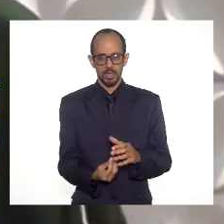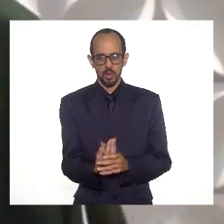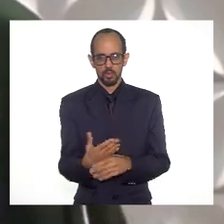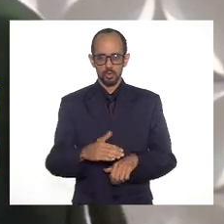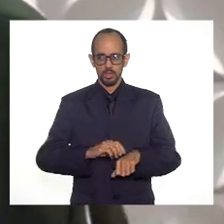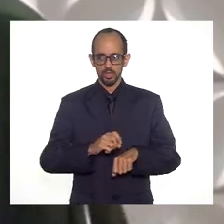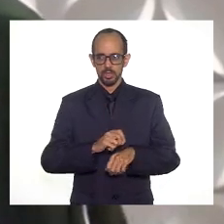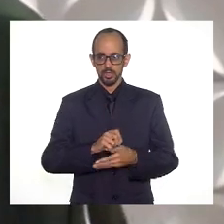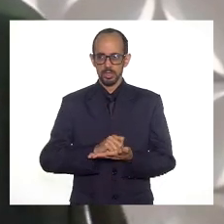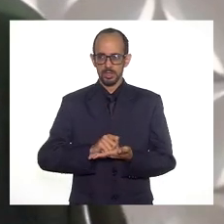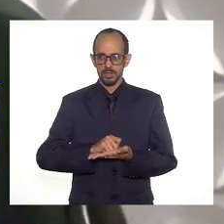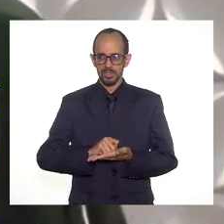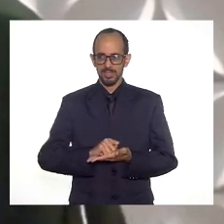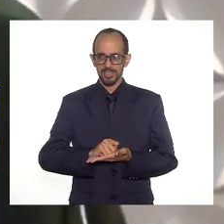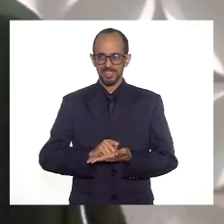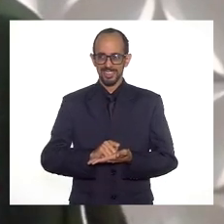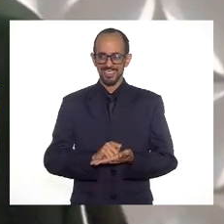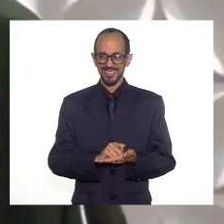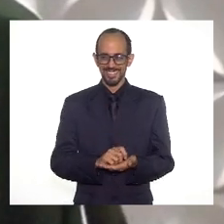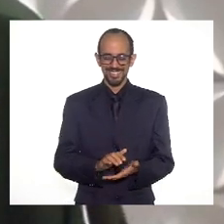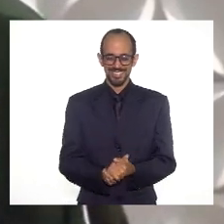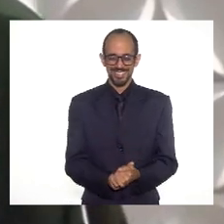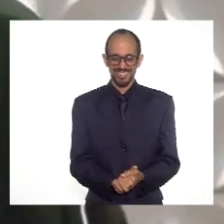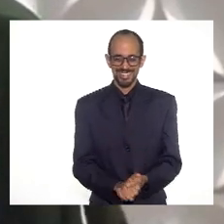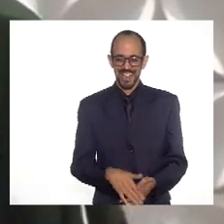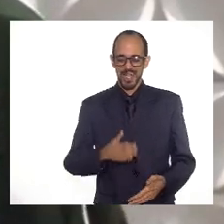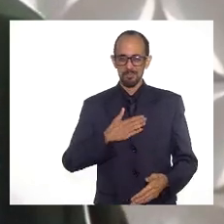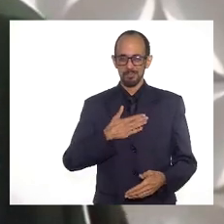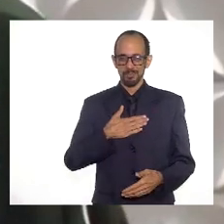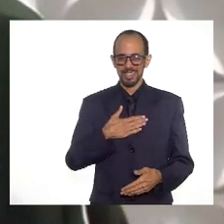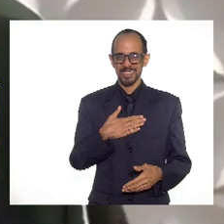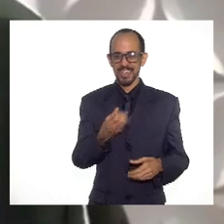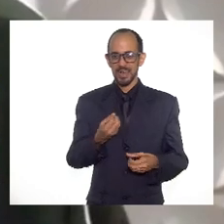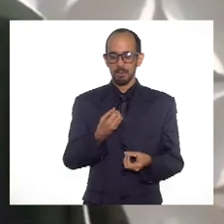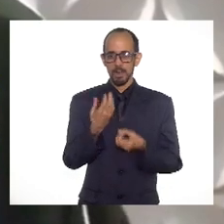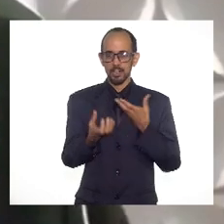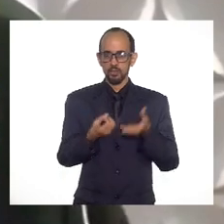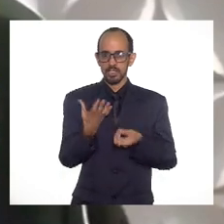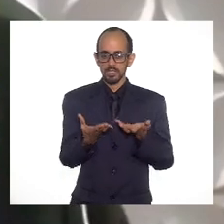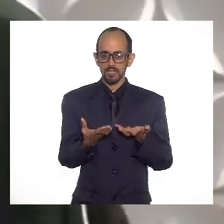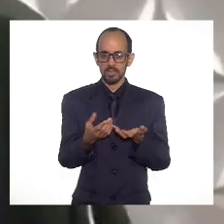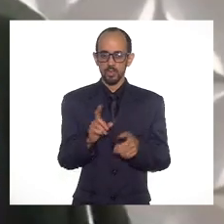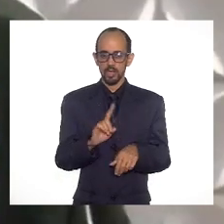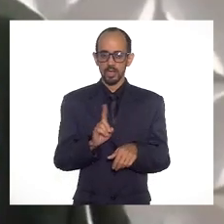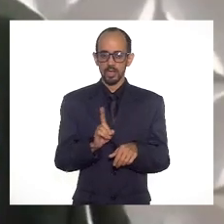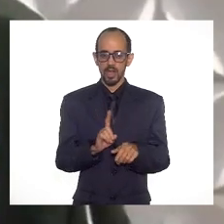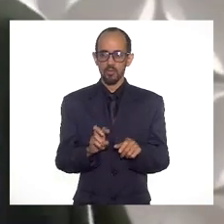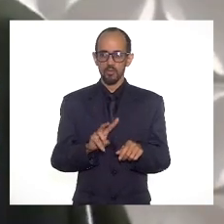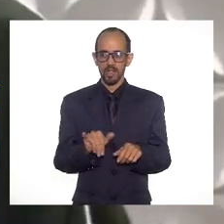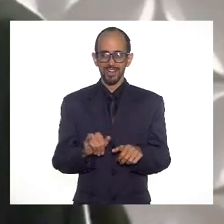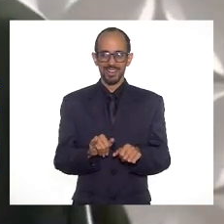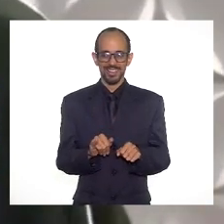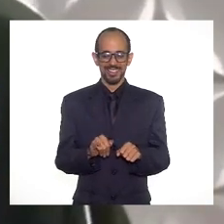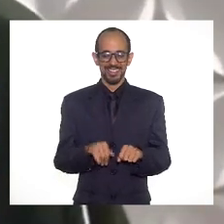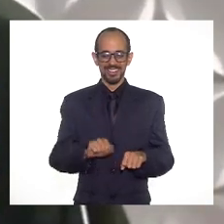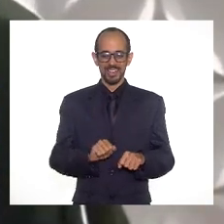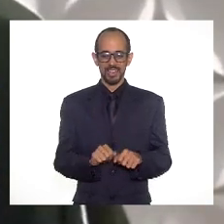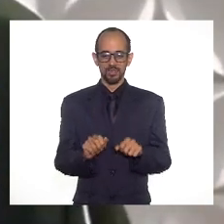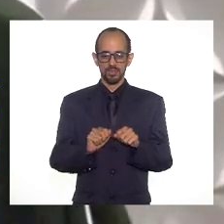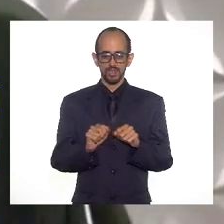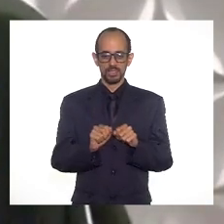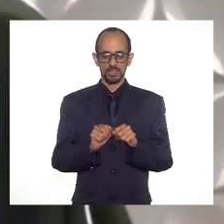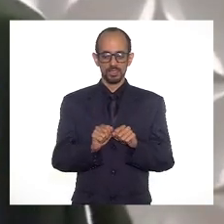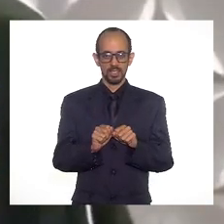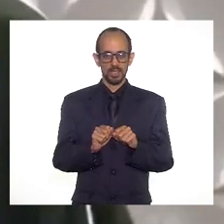parabenizar pela sua manifestação de dizer que não colocará em pauta o projeto de lei que